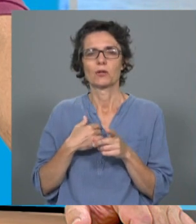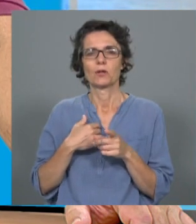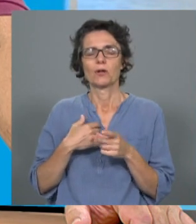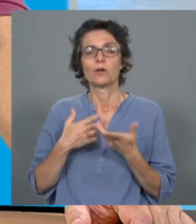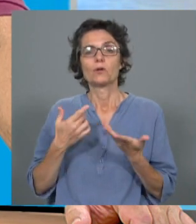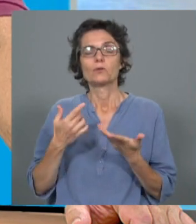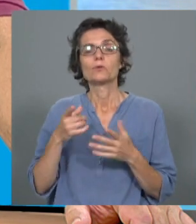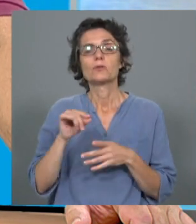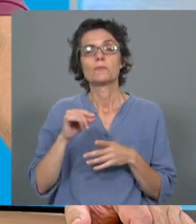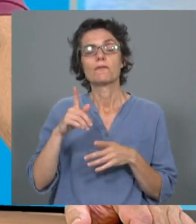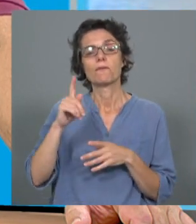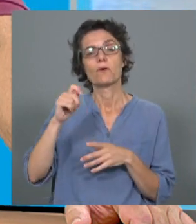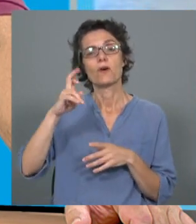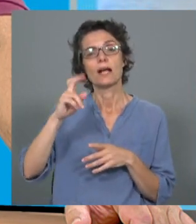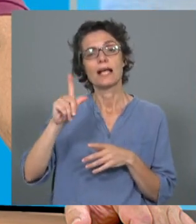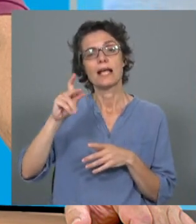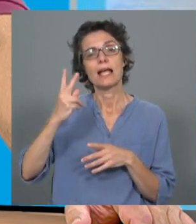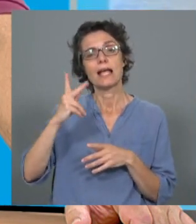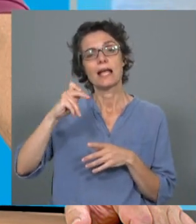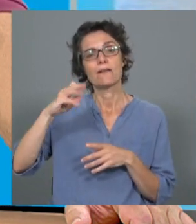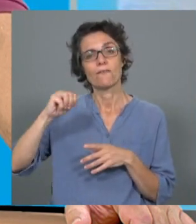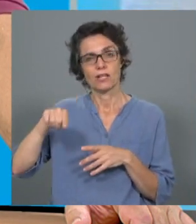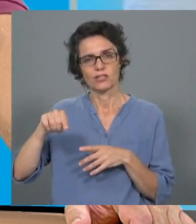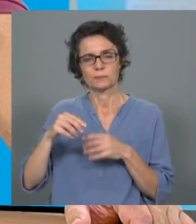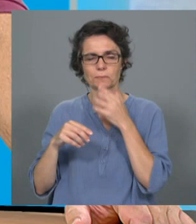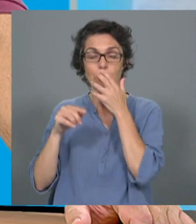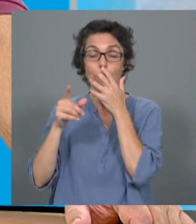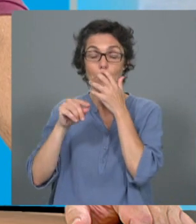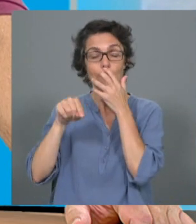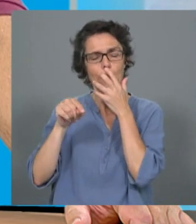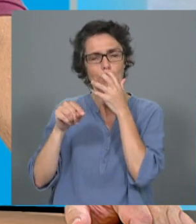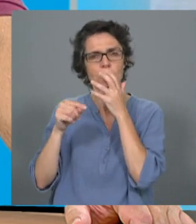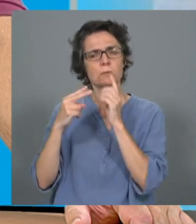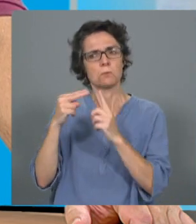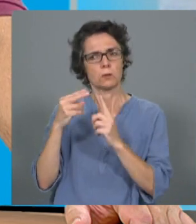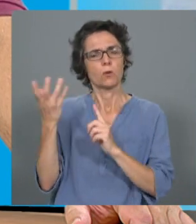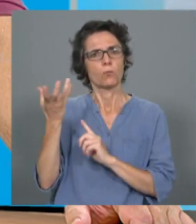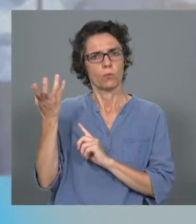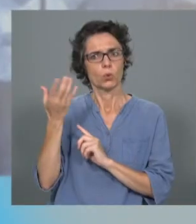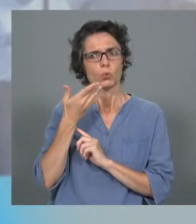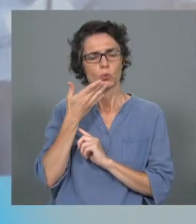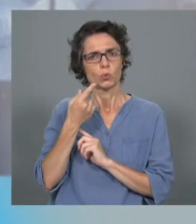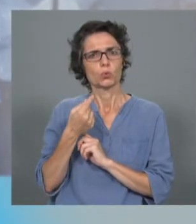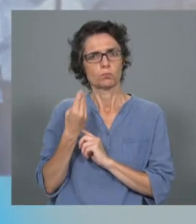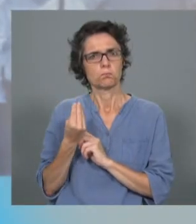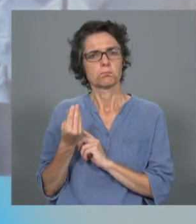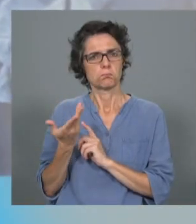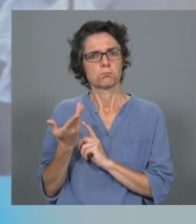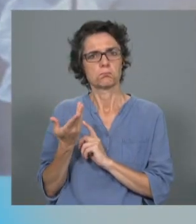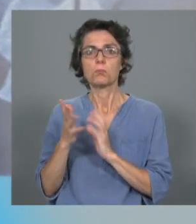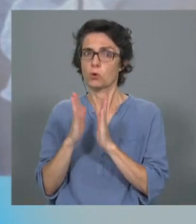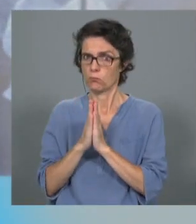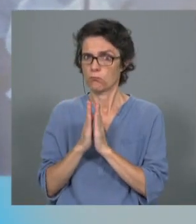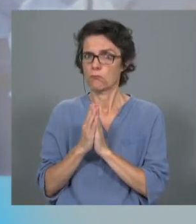a Elvas. E também tem uma dimensão cultural muito grande, a religiosa